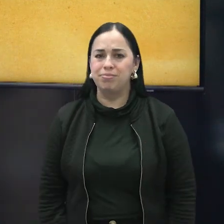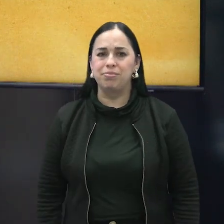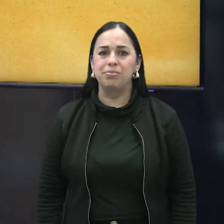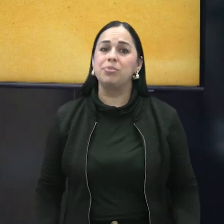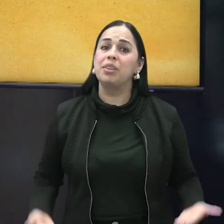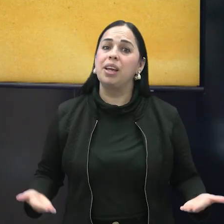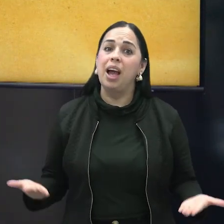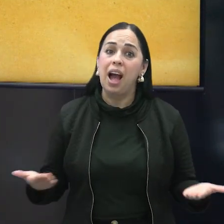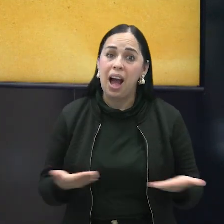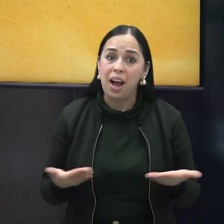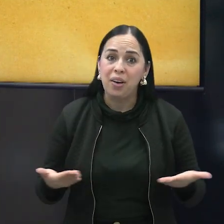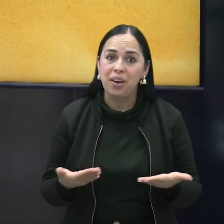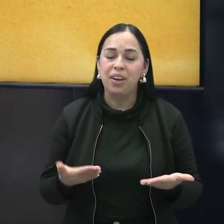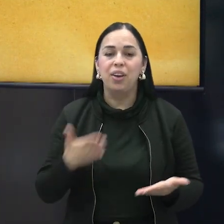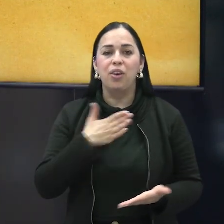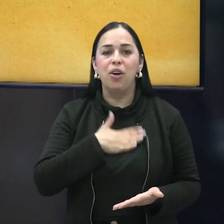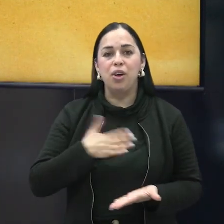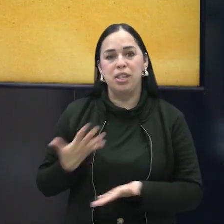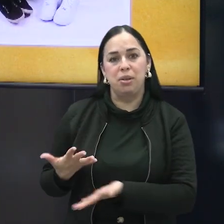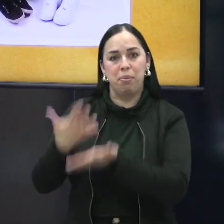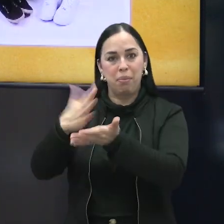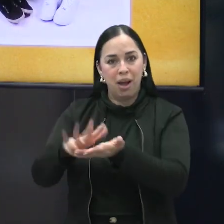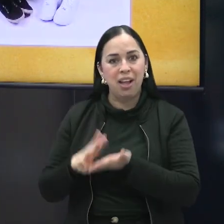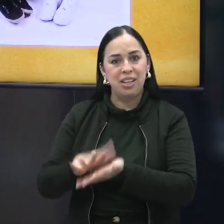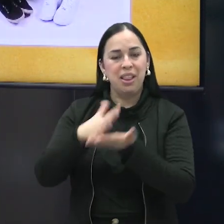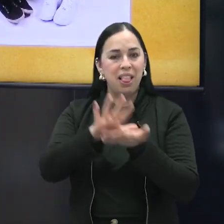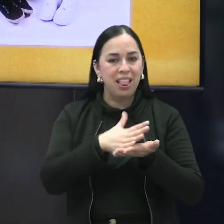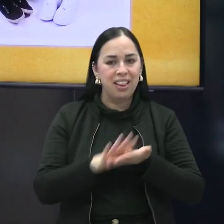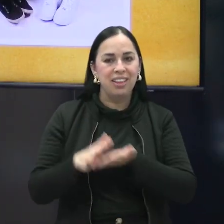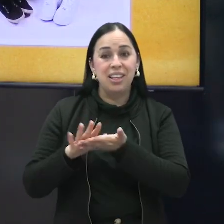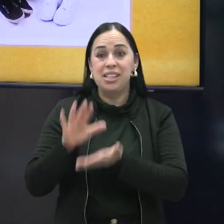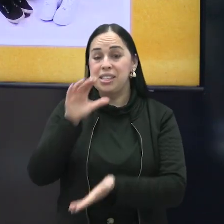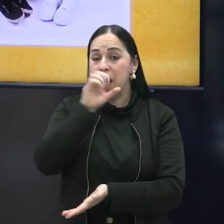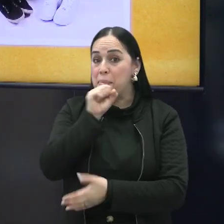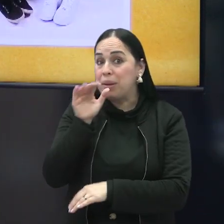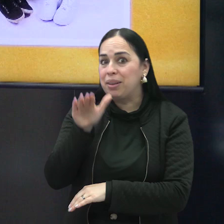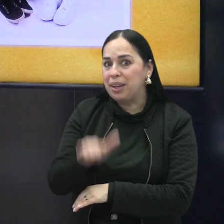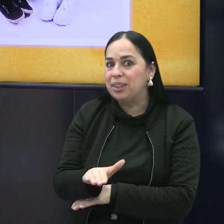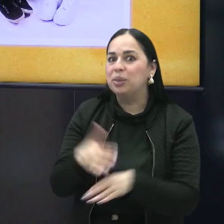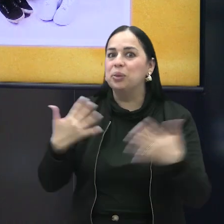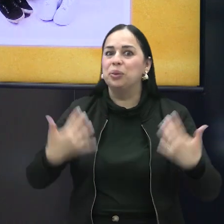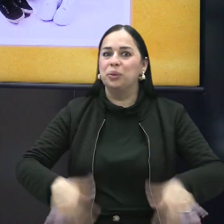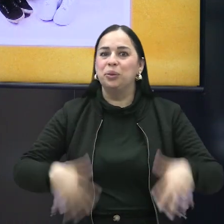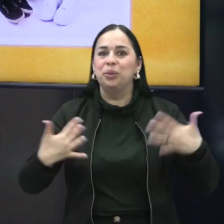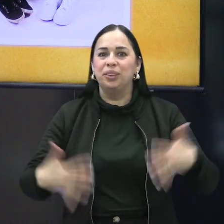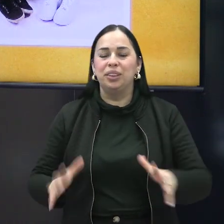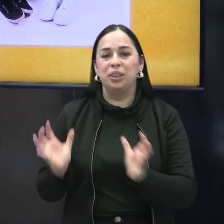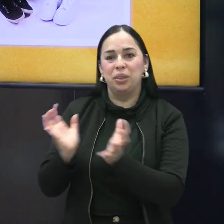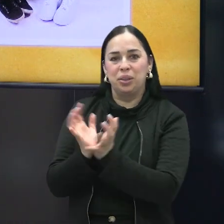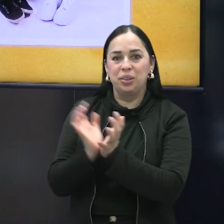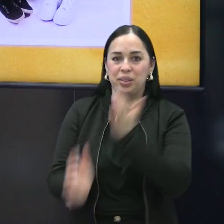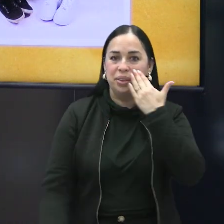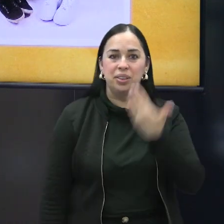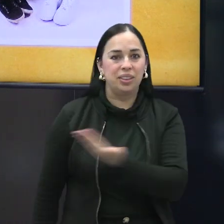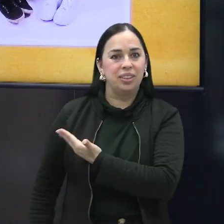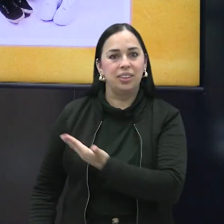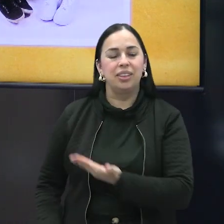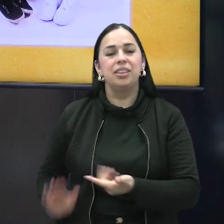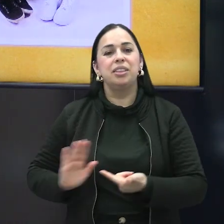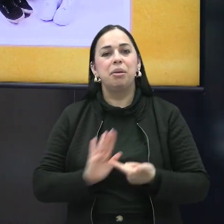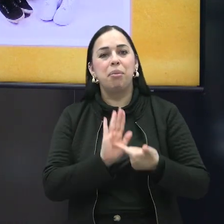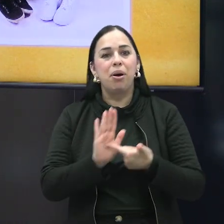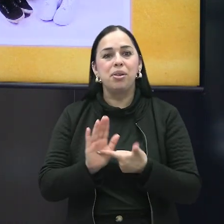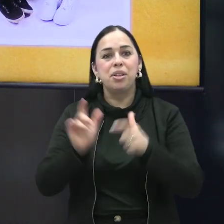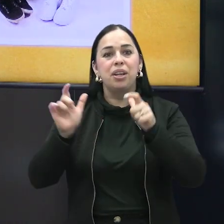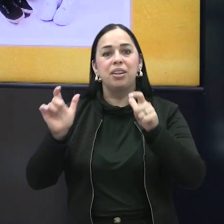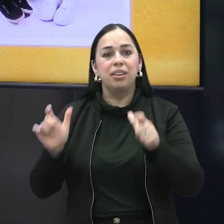pequeno. Agora, para quem curte um bom pagode, a programação de sábado à tarde promete. O grupo Envolvência se apresenta na Arena